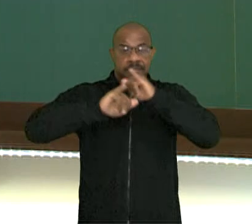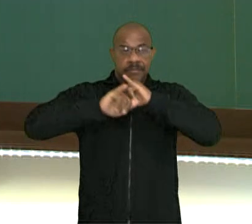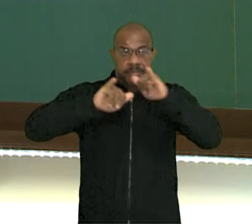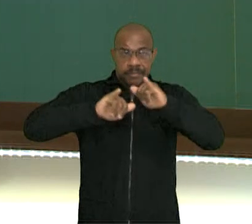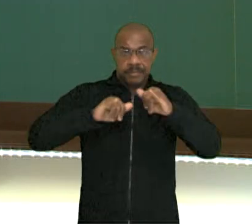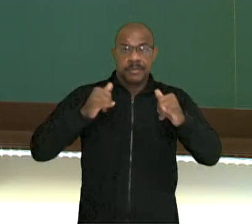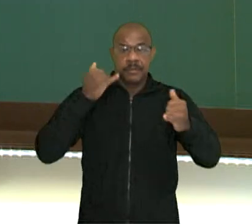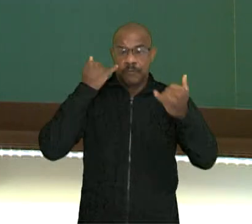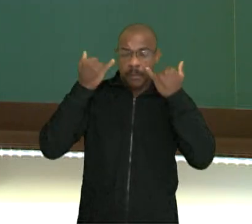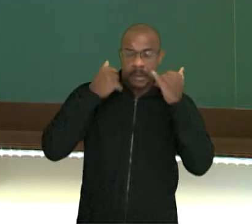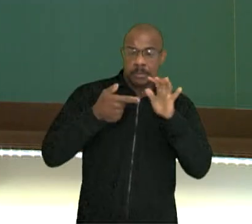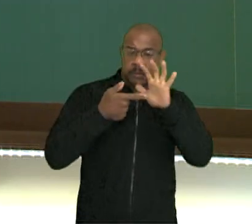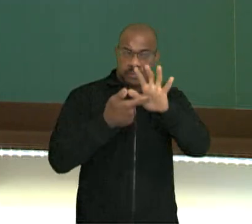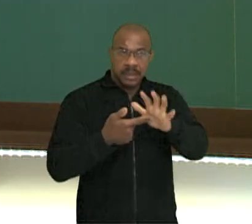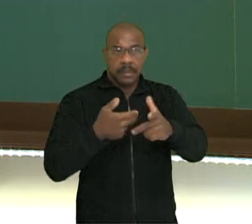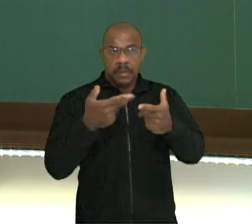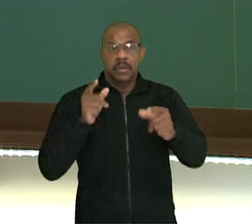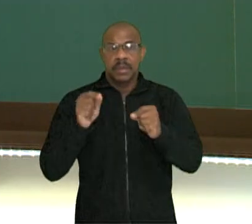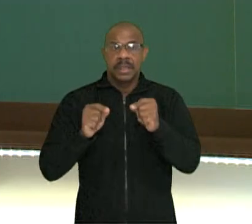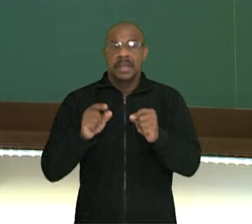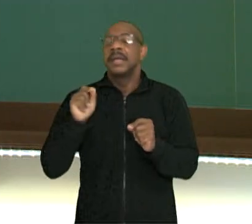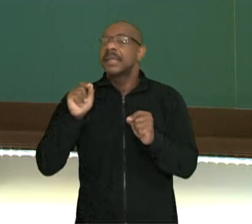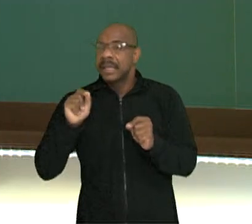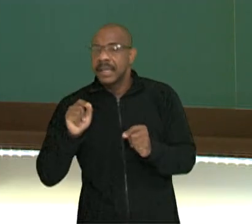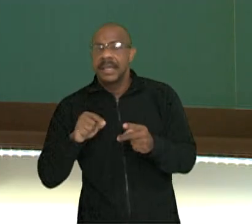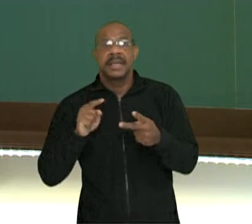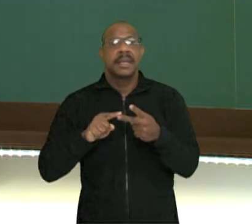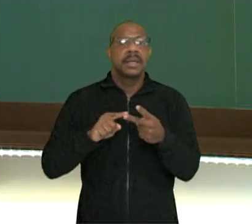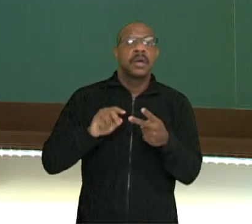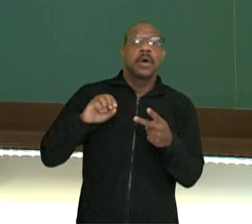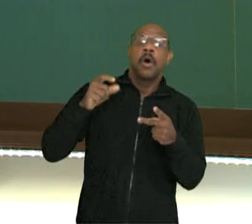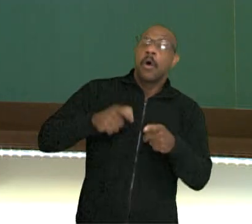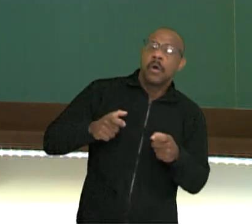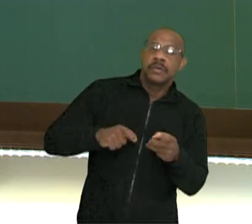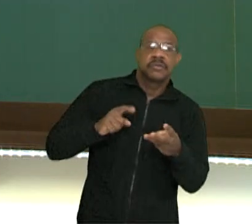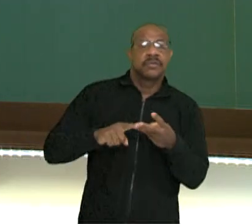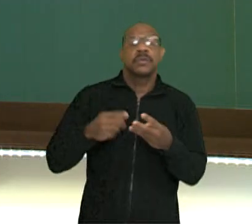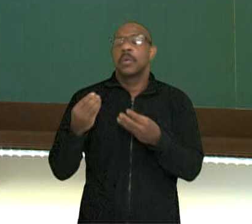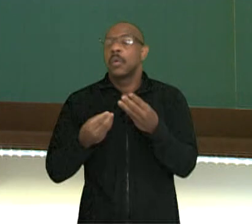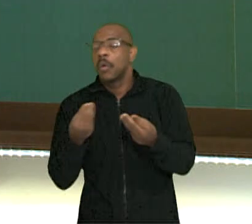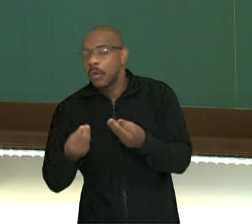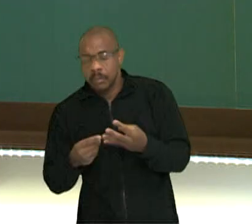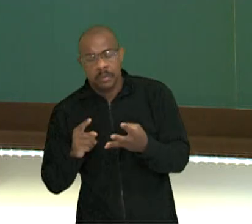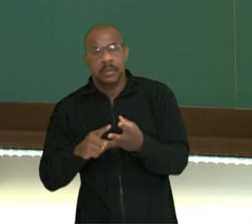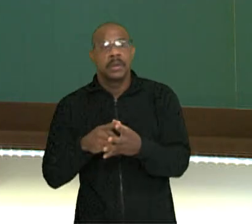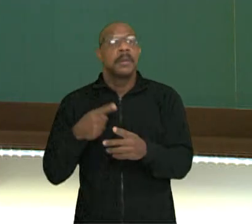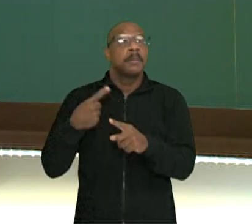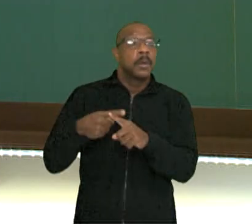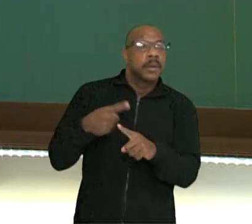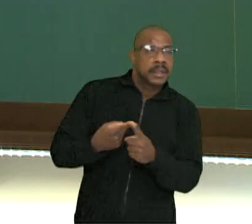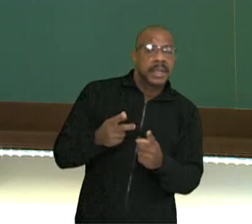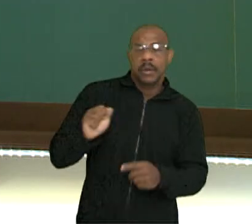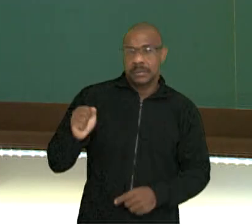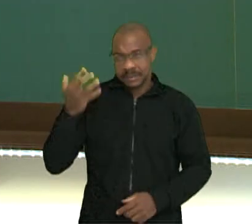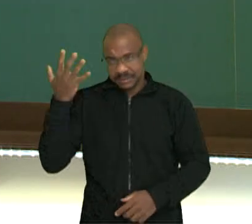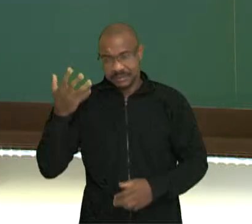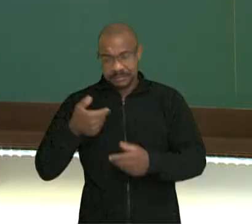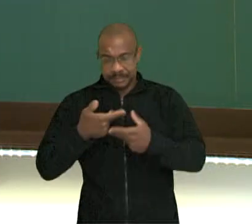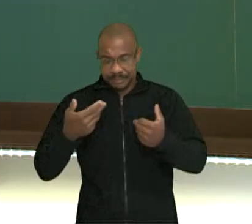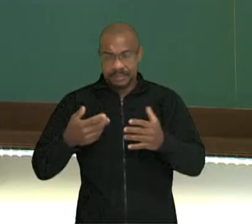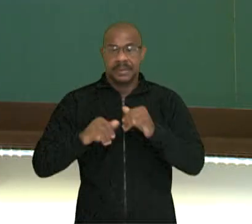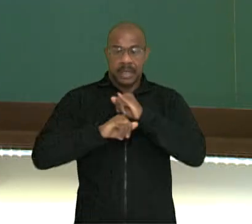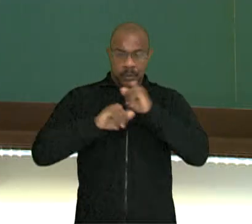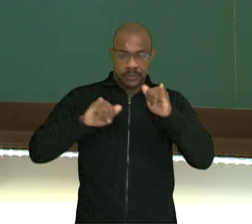leitores especificamente quem, o que, onde, como, quando e por que aconteceu o fato